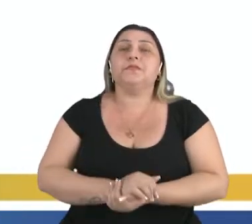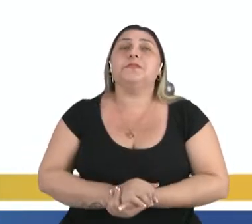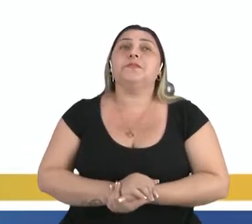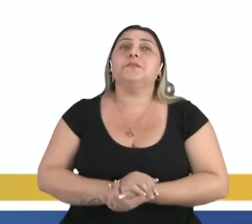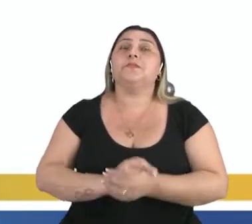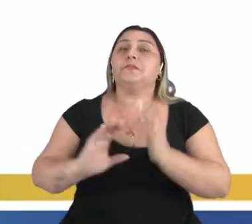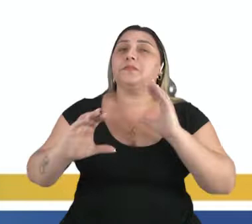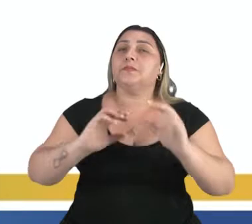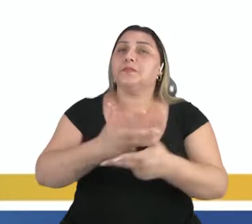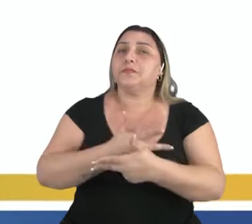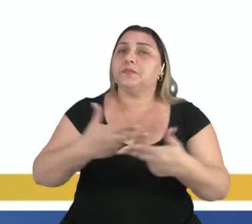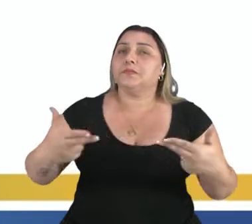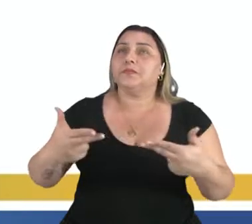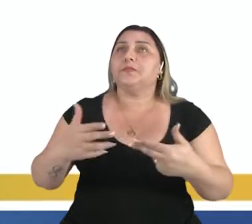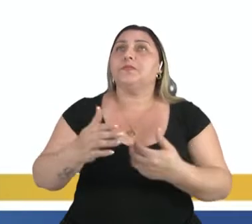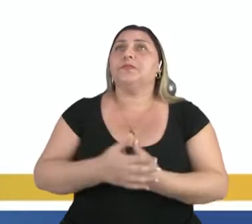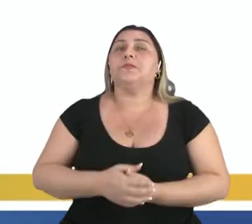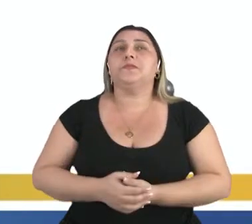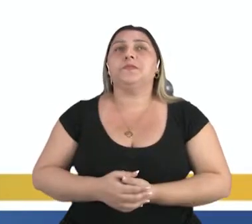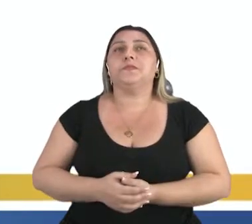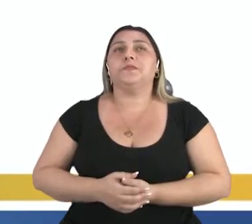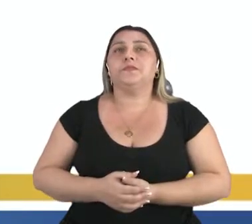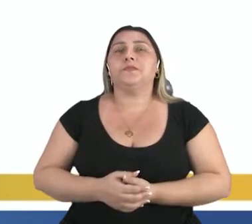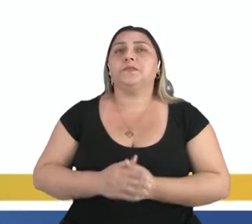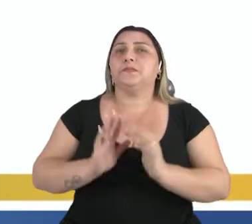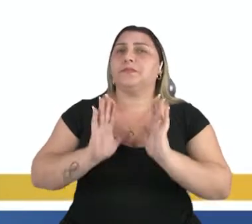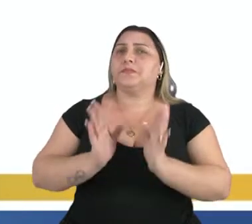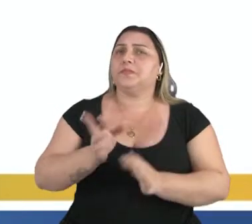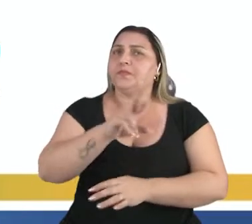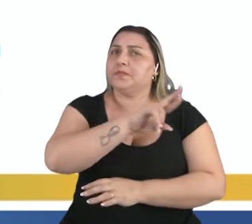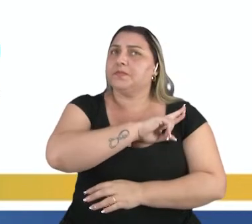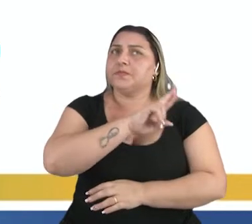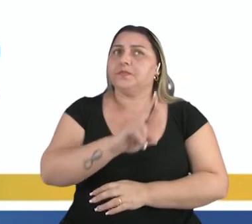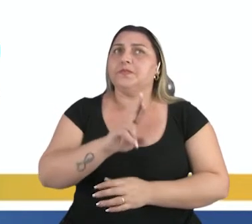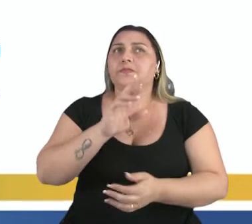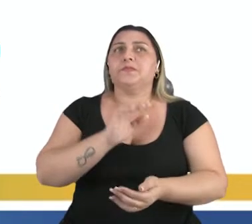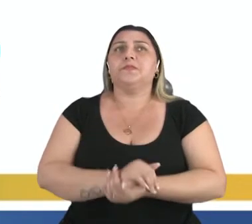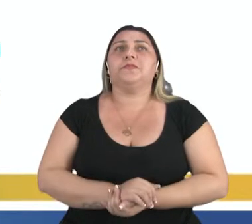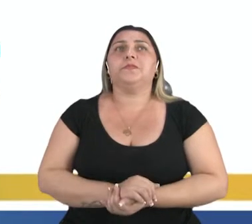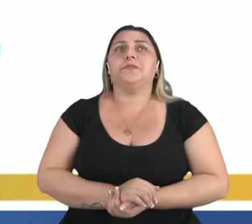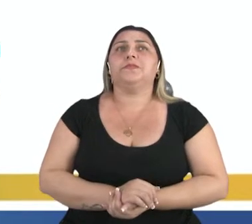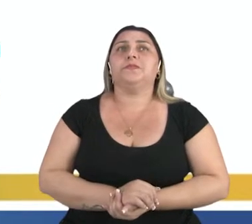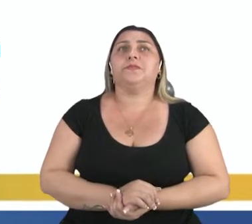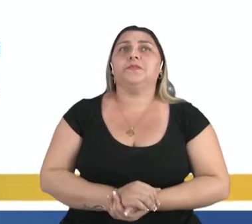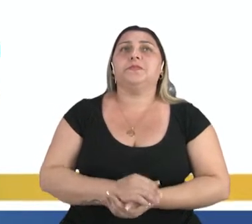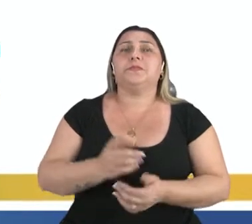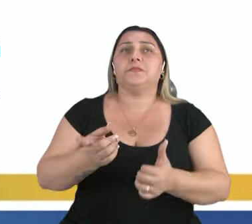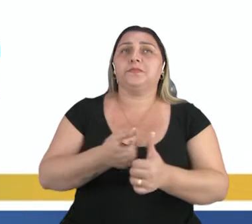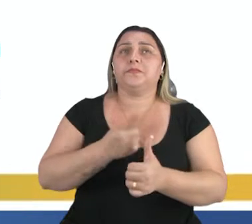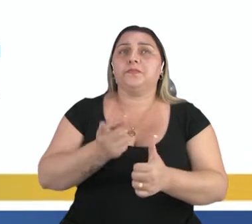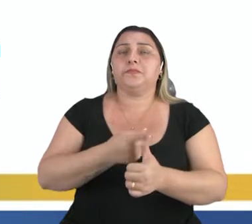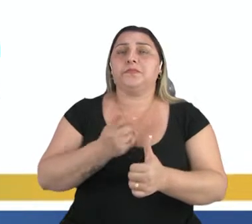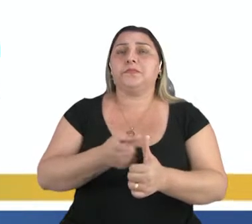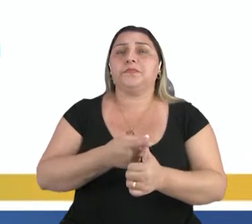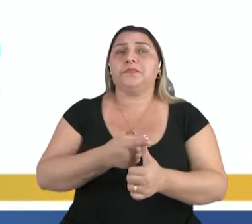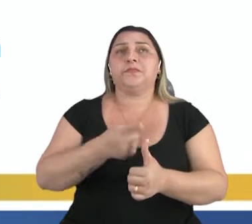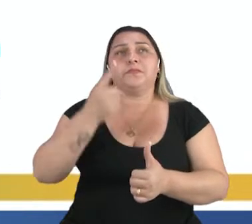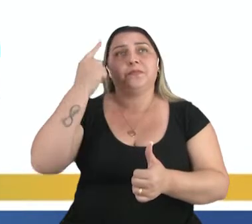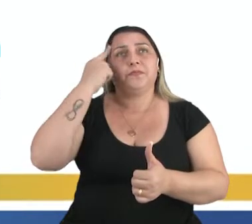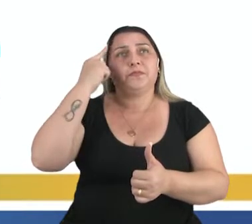meio de comunicação em que ele está representando. Primeiro, quando